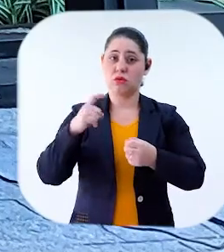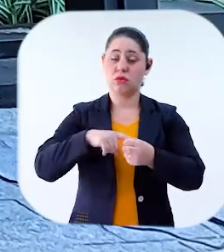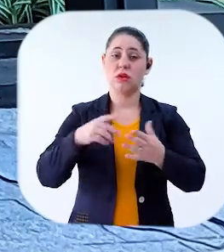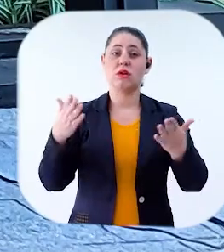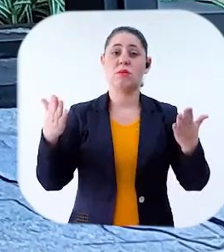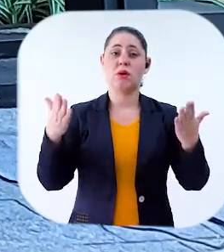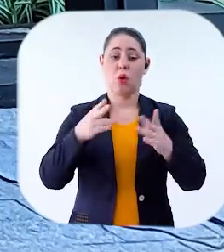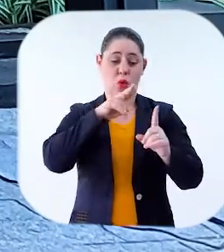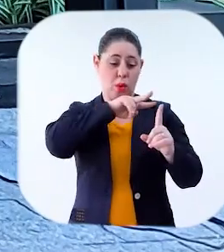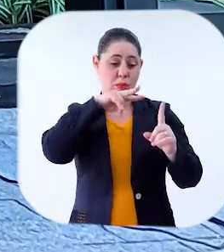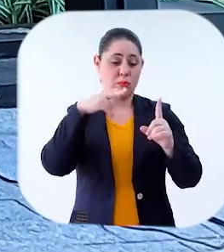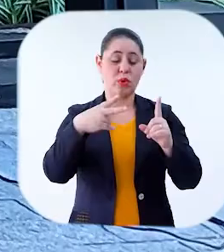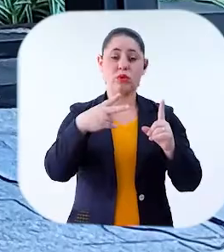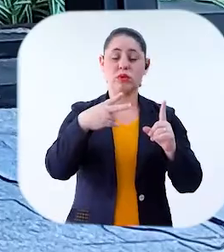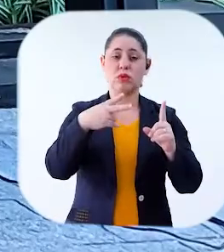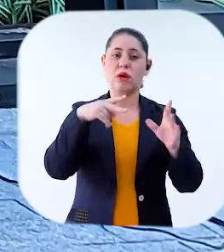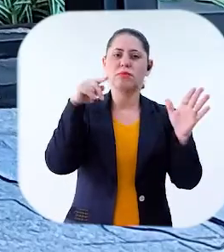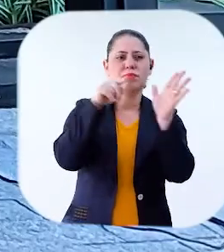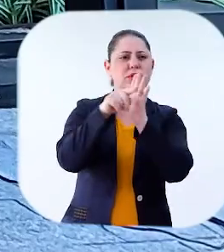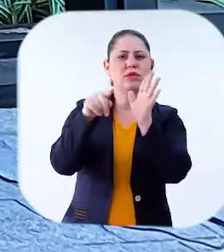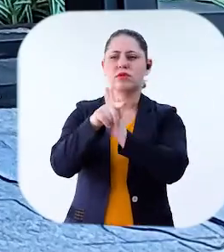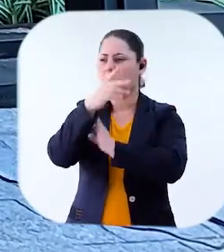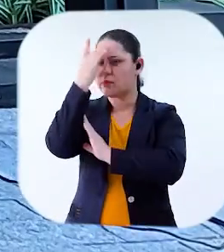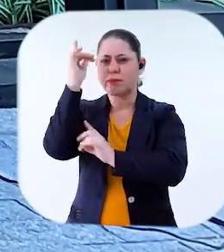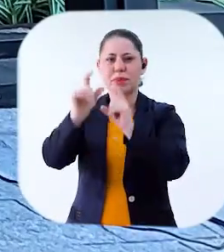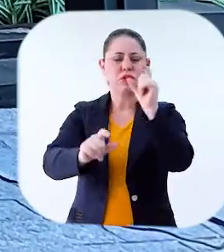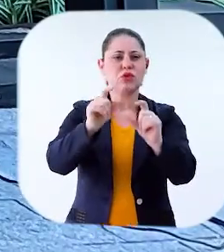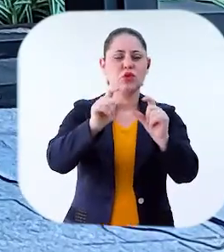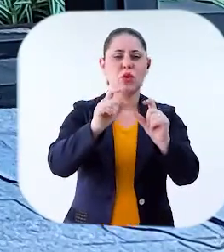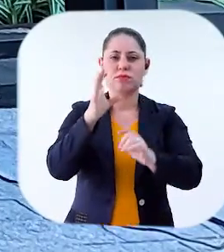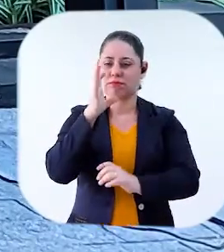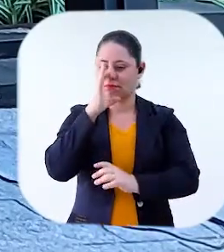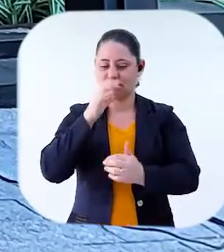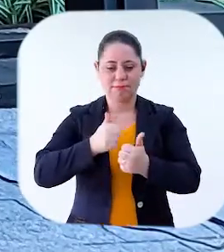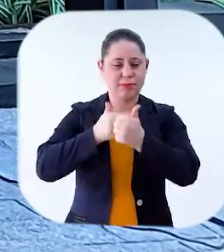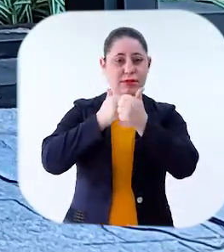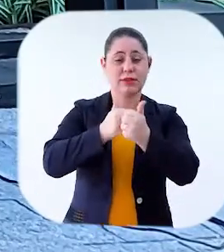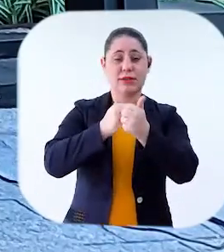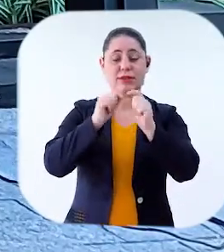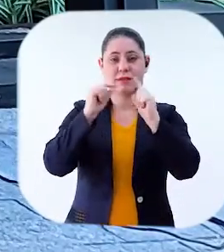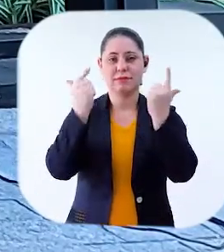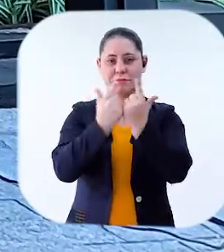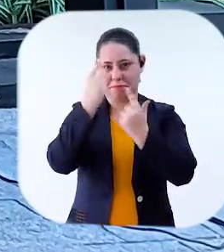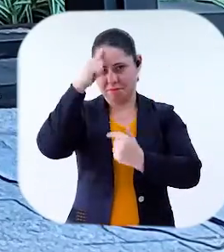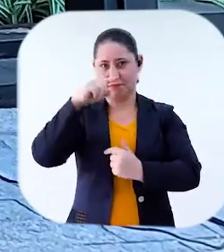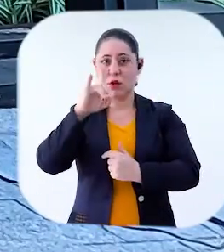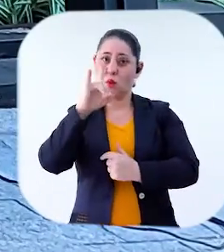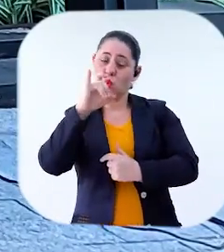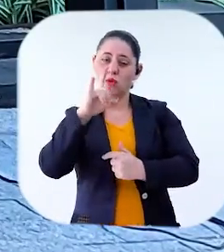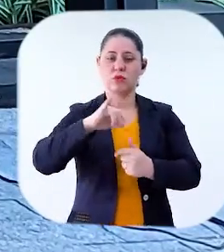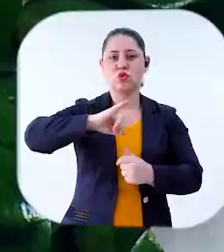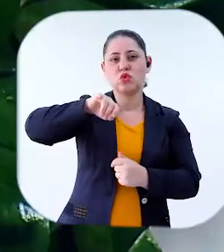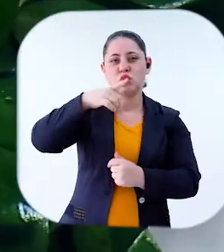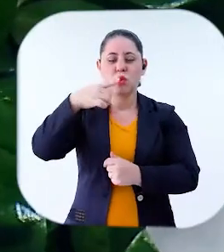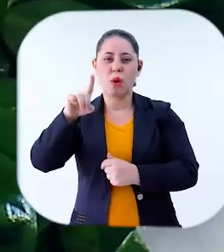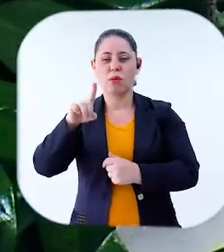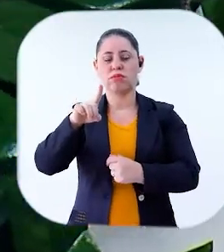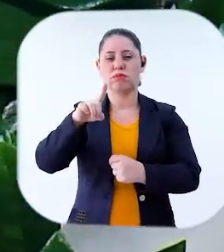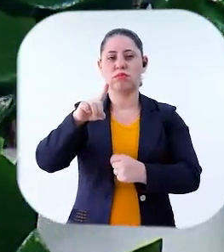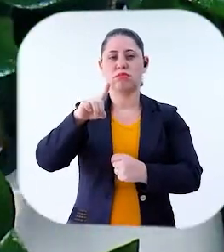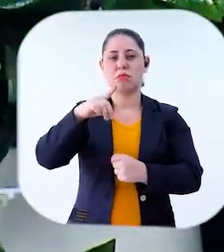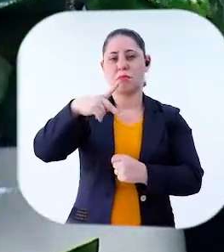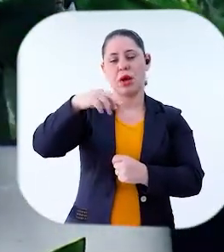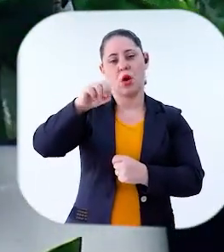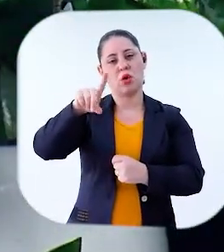Bem, a gente está voltando agora com um ponto de vista e agora com as perguntas que os seguidores da Assembleia Legislativa mandaram para a gente aqui no Instagram. O Dr. João